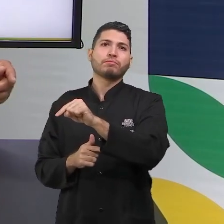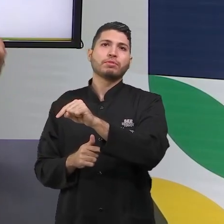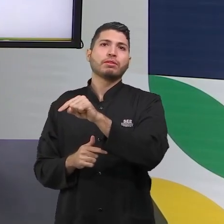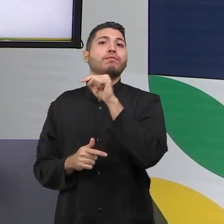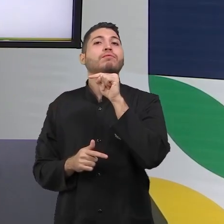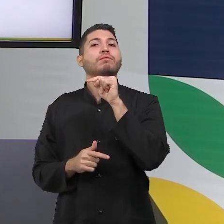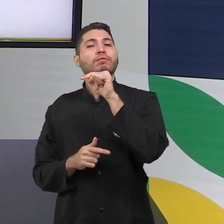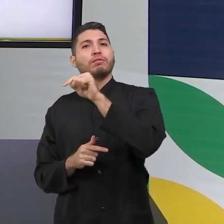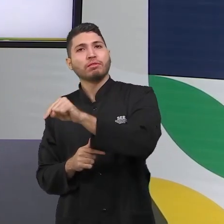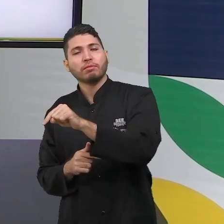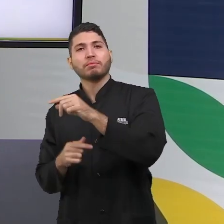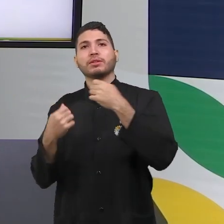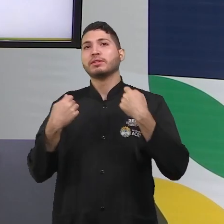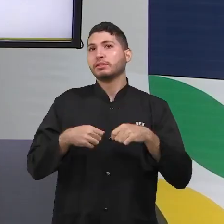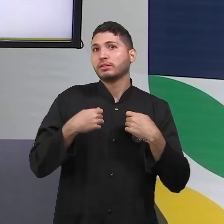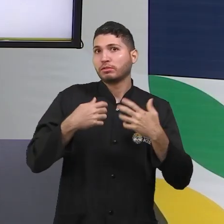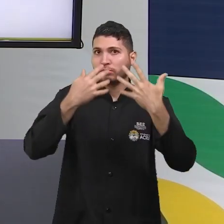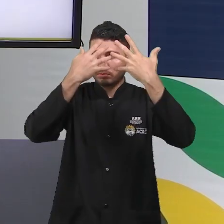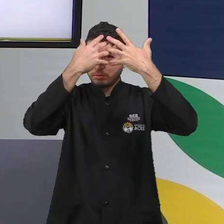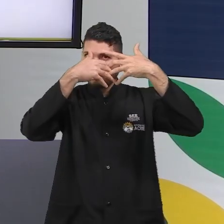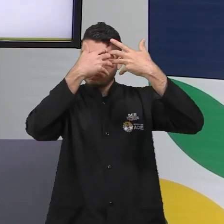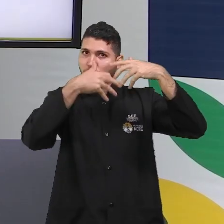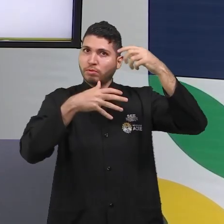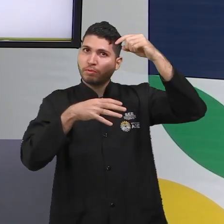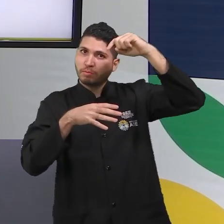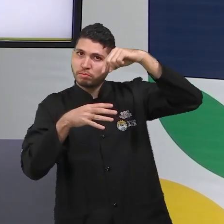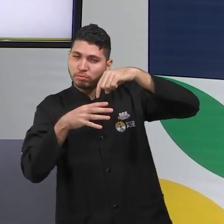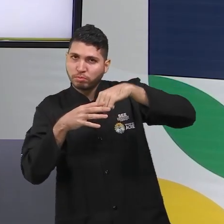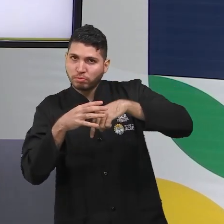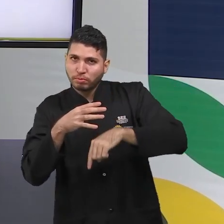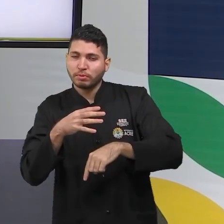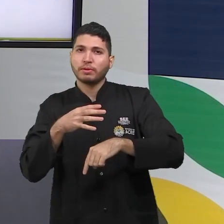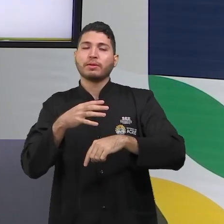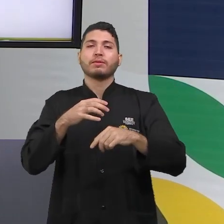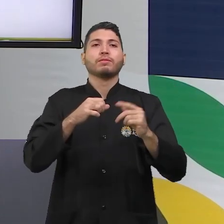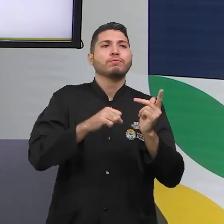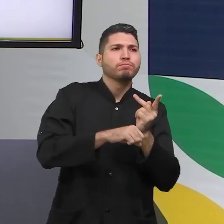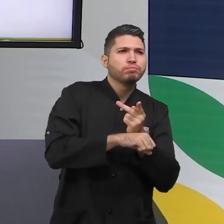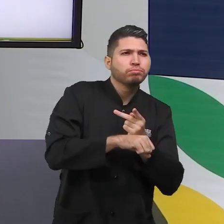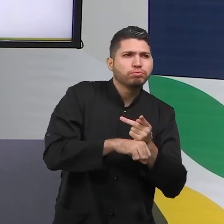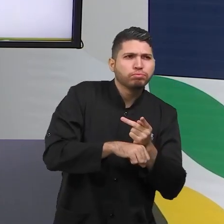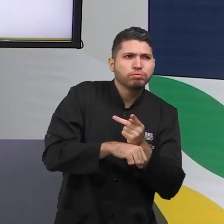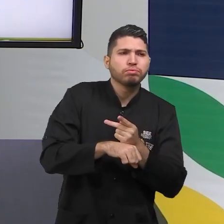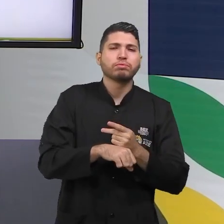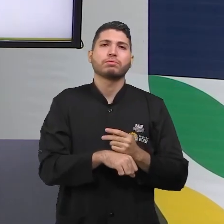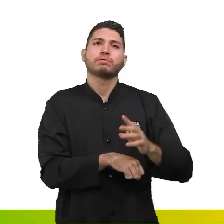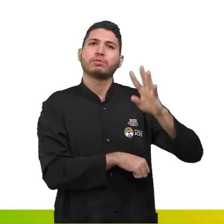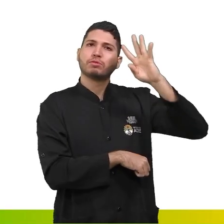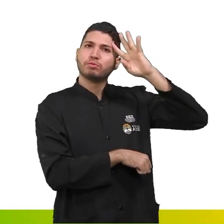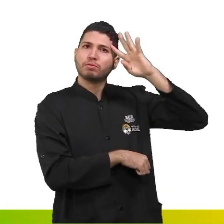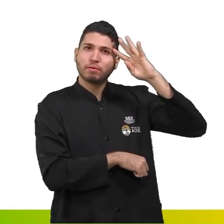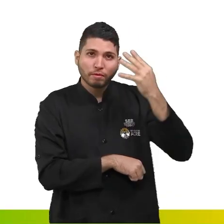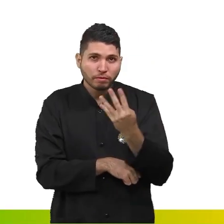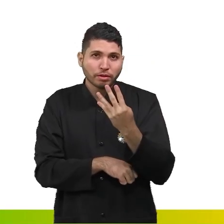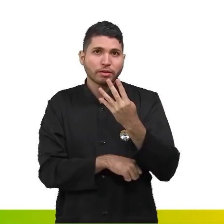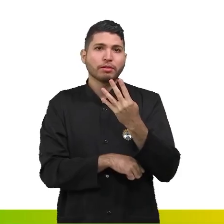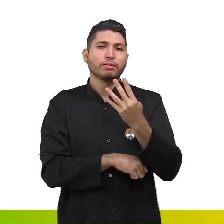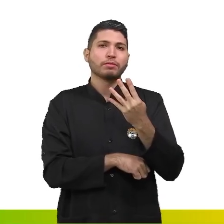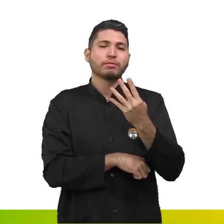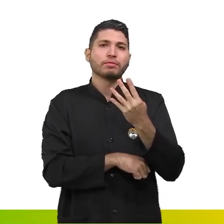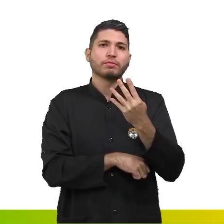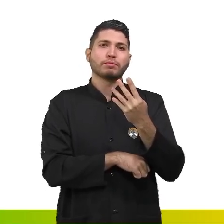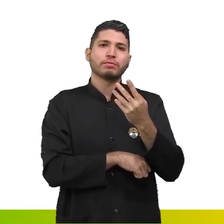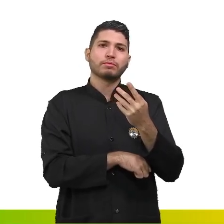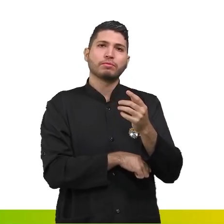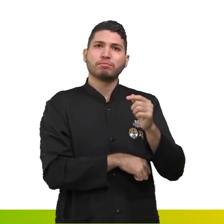haja uma reflexão em profundidade para buscar a solução dos problemas.